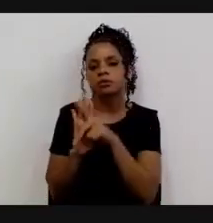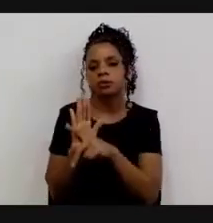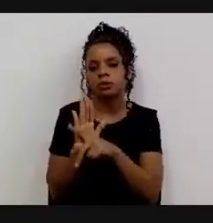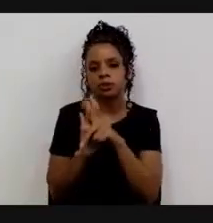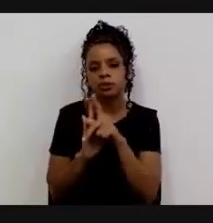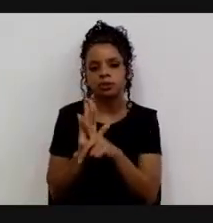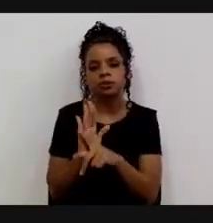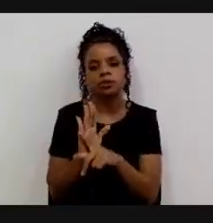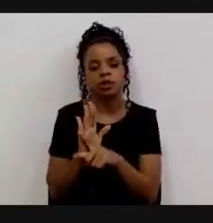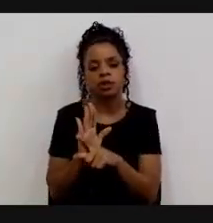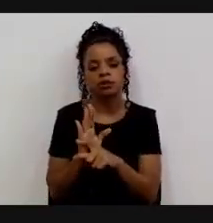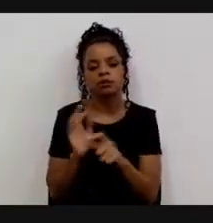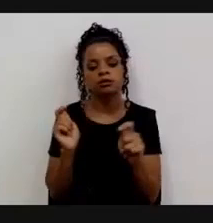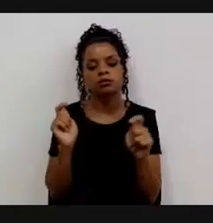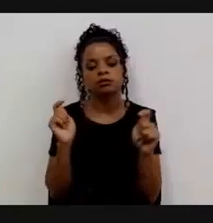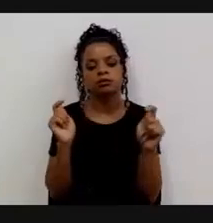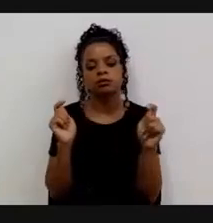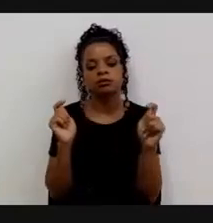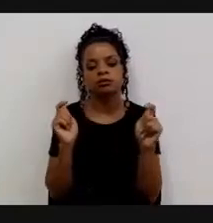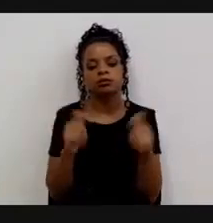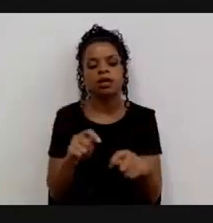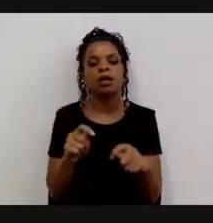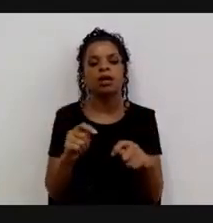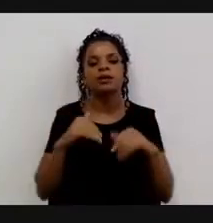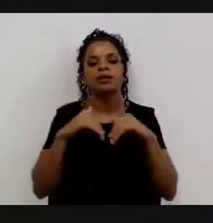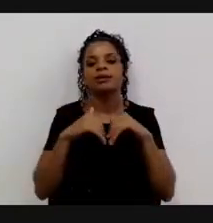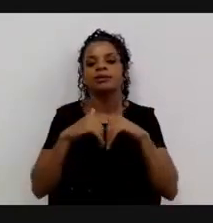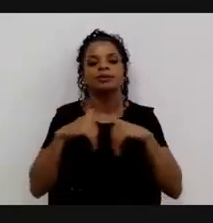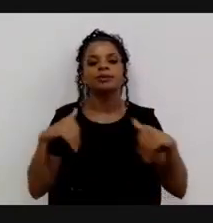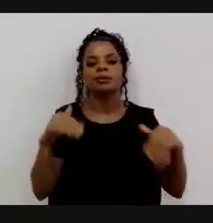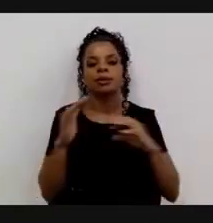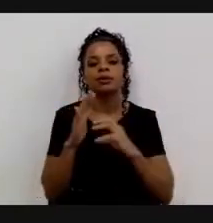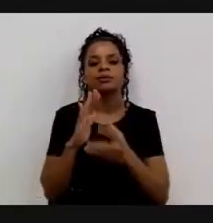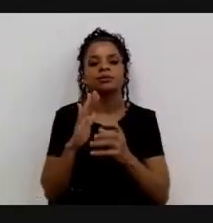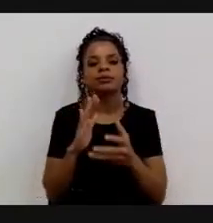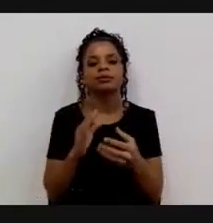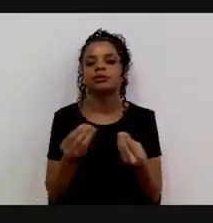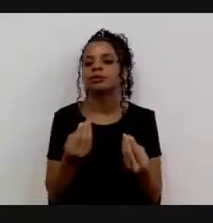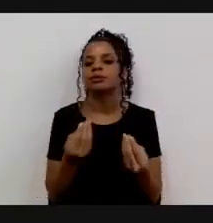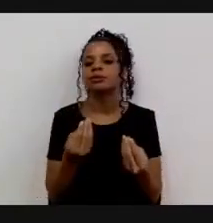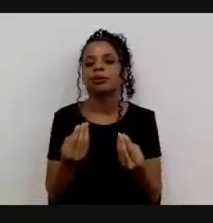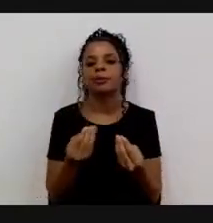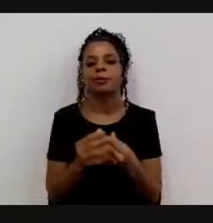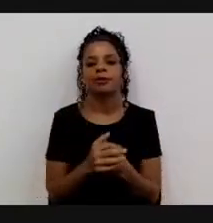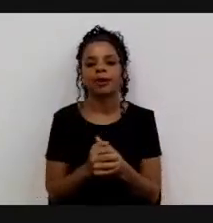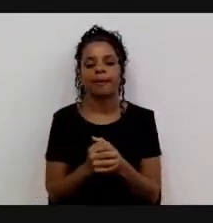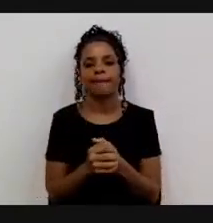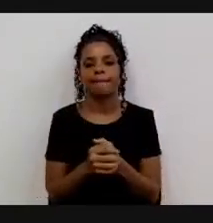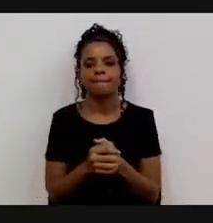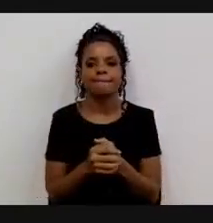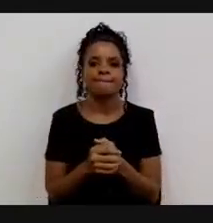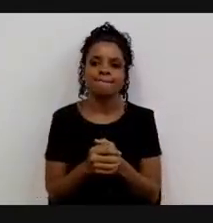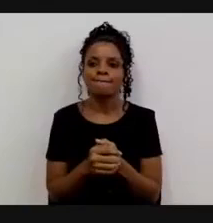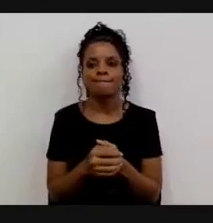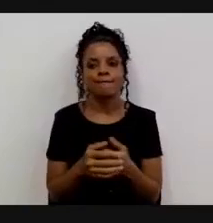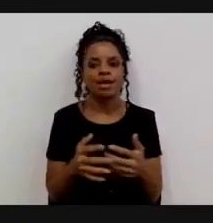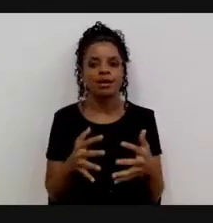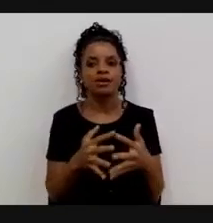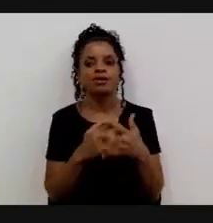fato, suprapartidário, né? Como garantir? Como garantir, de fato. Nossa, aí é complicado, né?